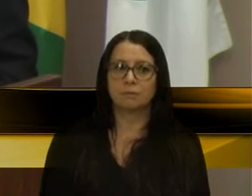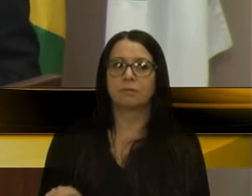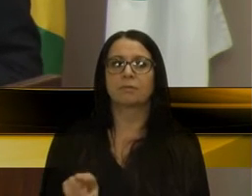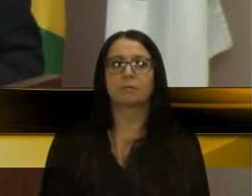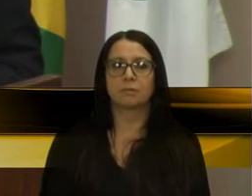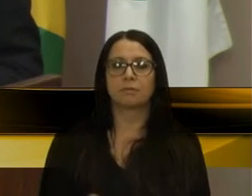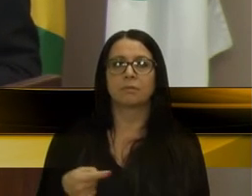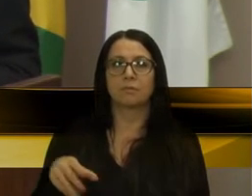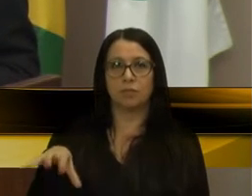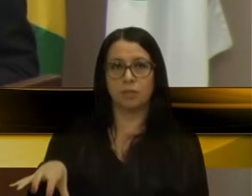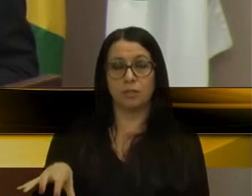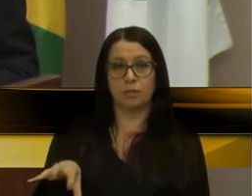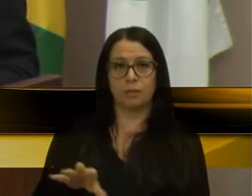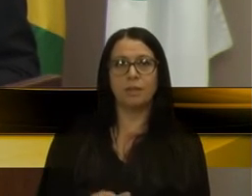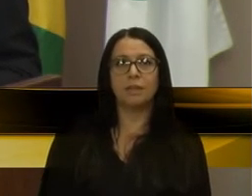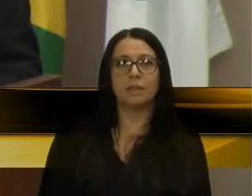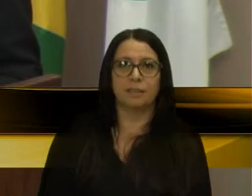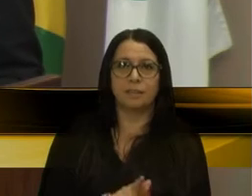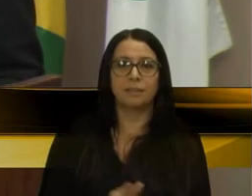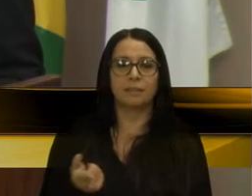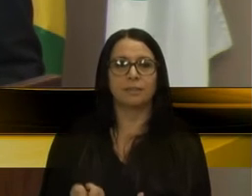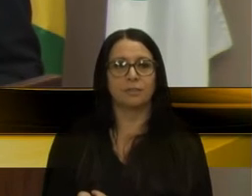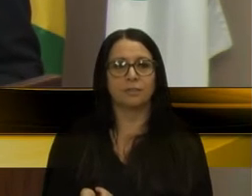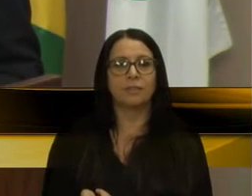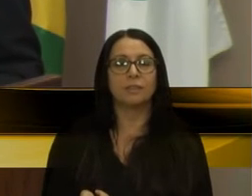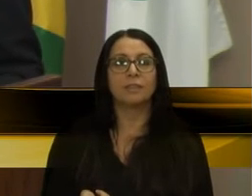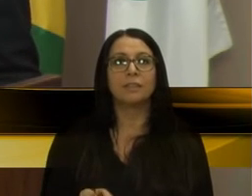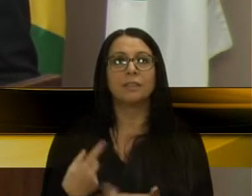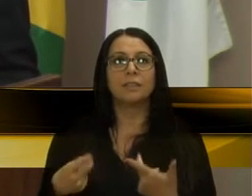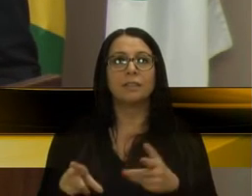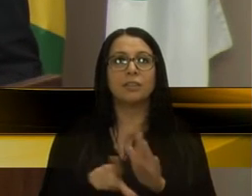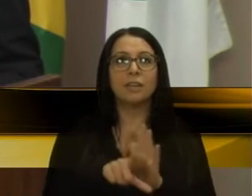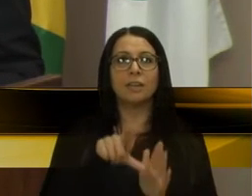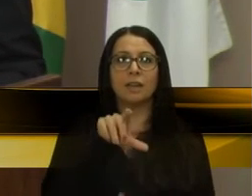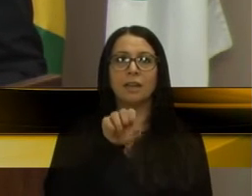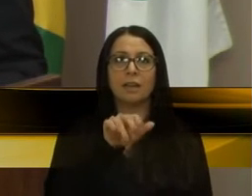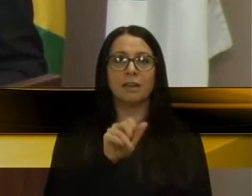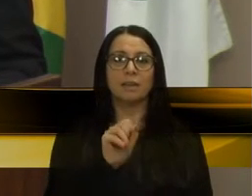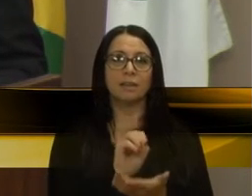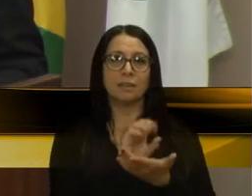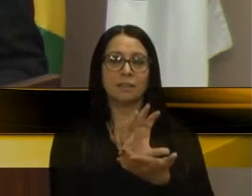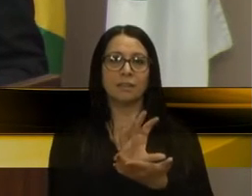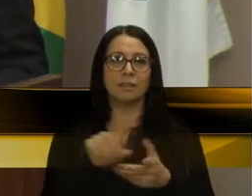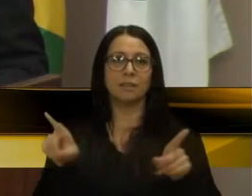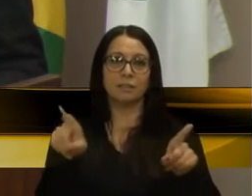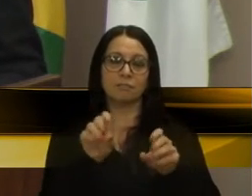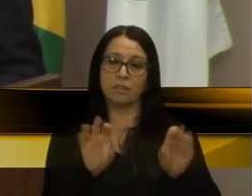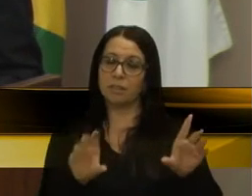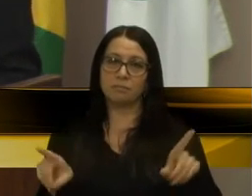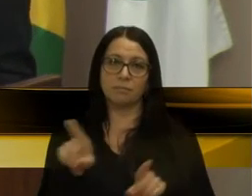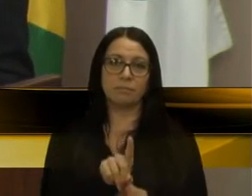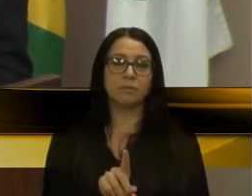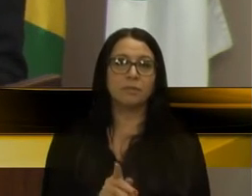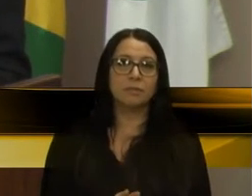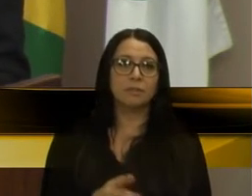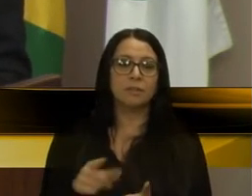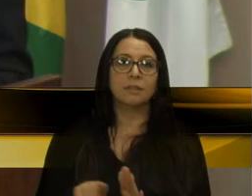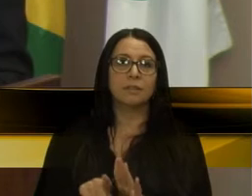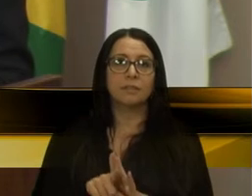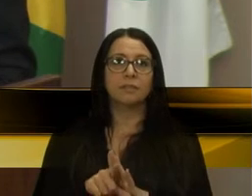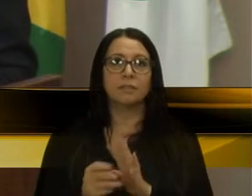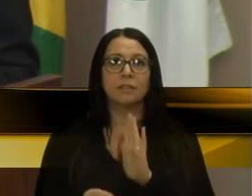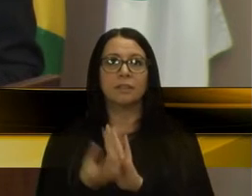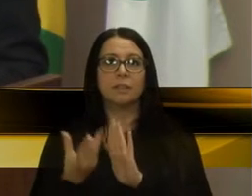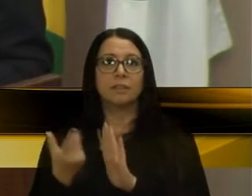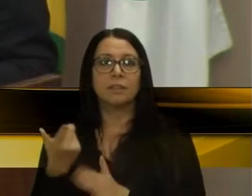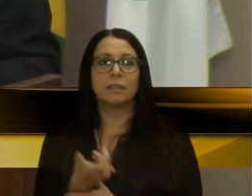trabalham nessa área dizem, é um retrocesso. Quer dizer, lei seca, lei dos faróis, enfim, quantas leis foram criadas